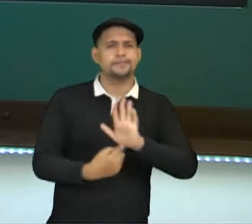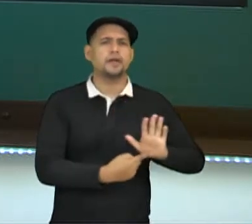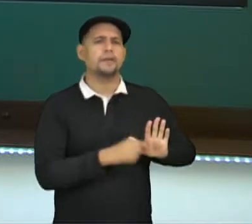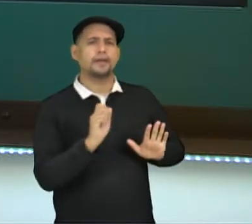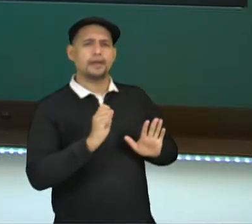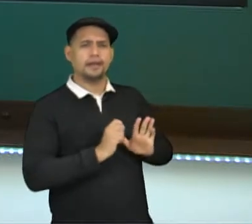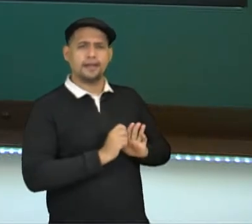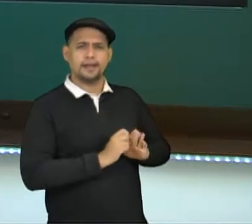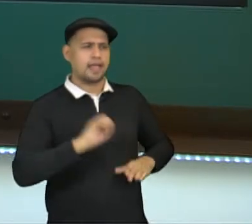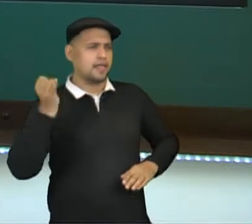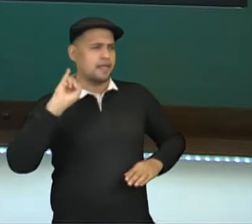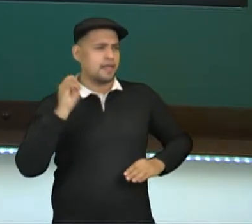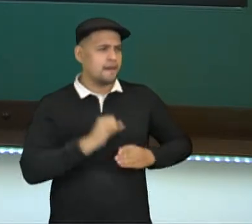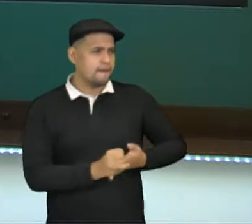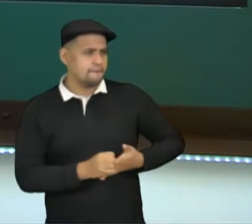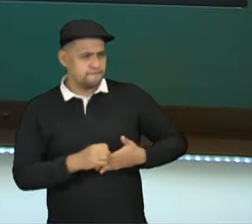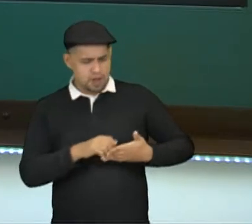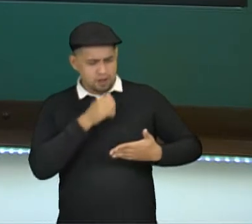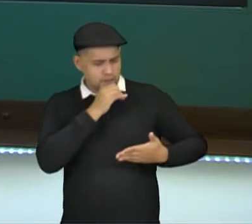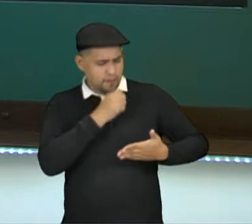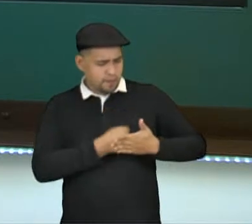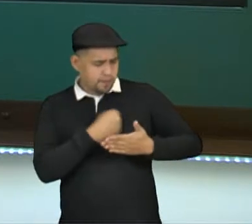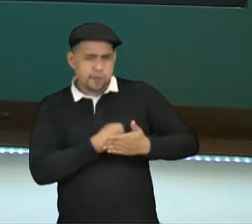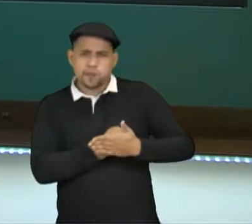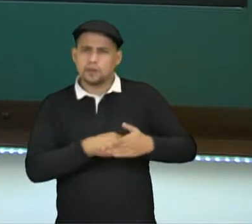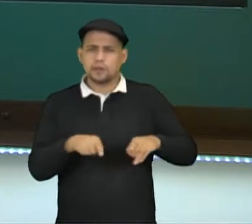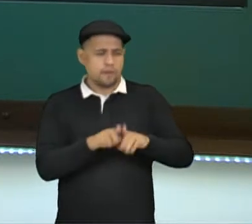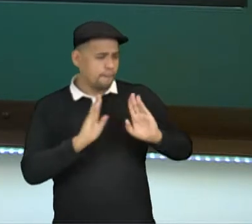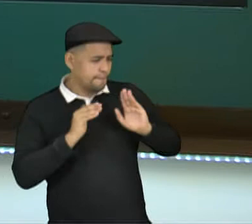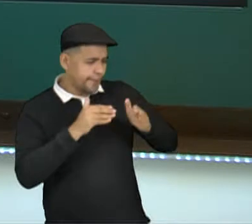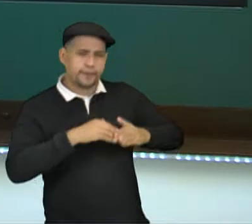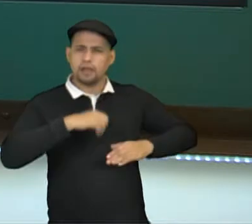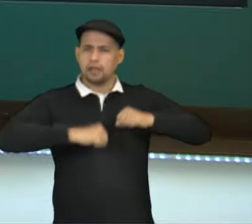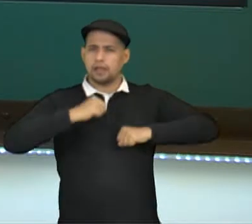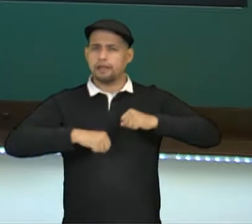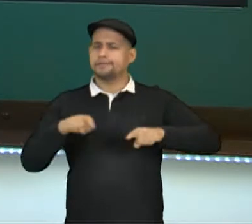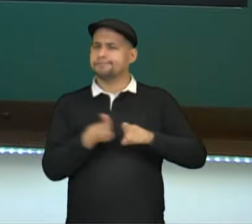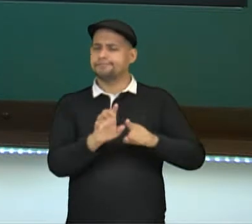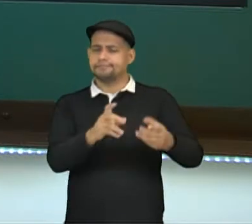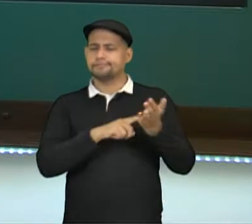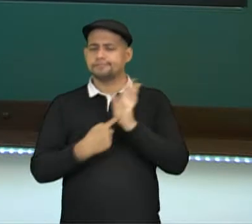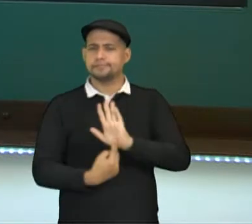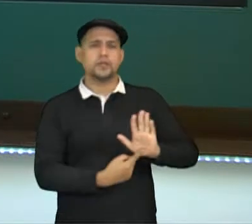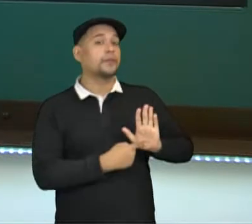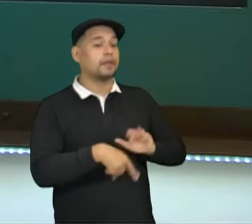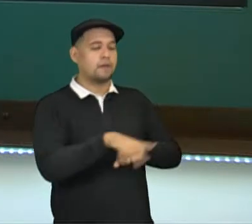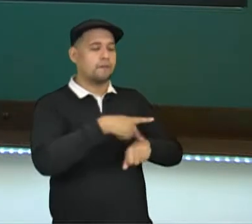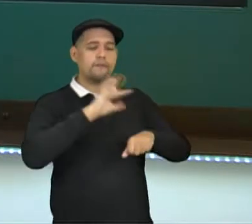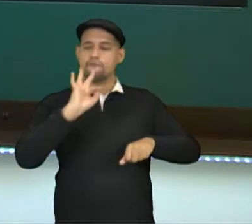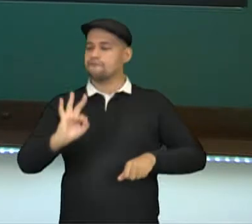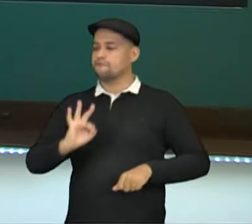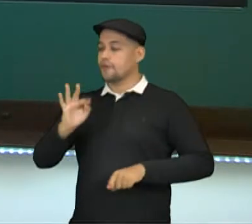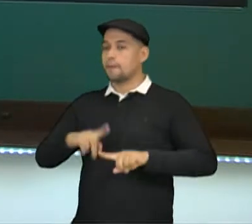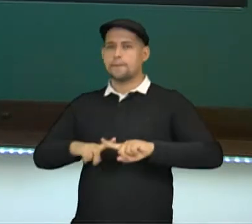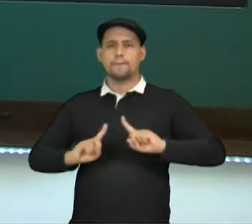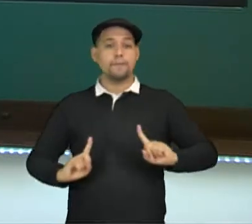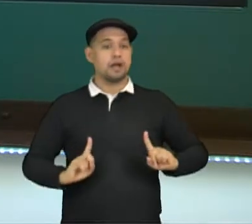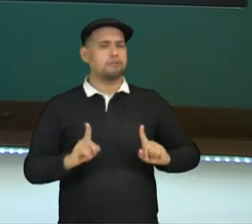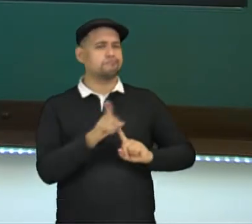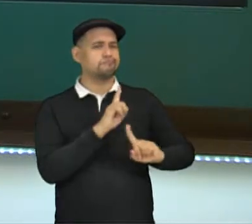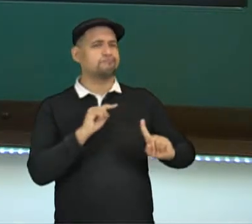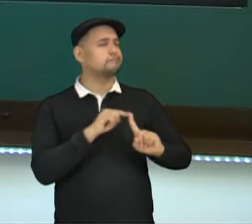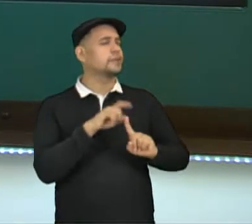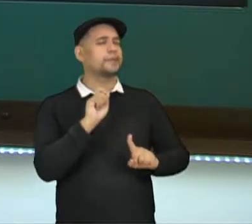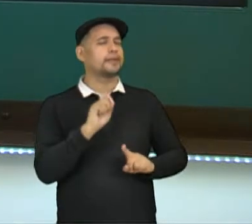as pontas, ele queria trazer a Itália como um centro industrial, queria trazer a Itália como um país do futuro. Então, nesse fim,